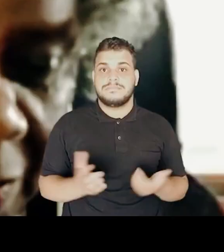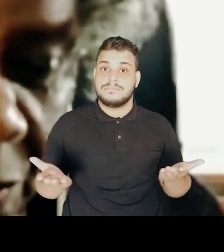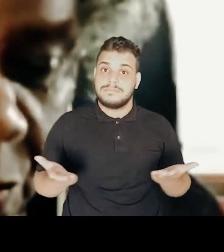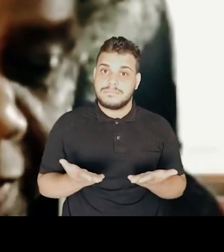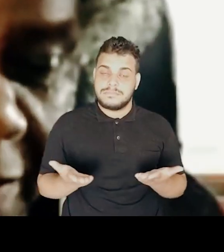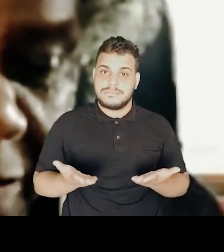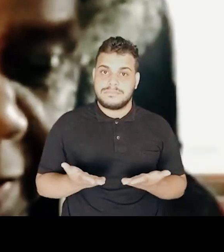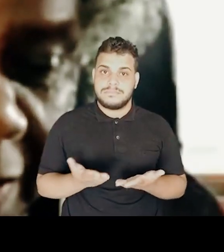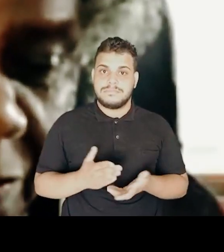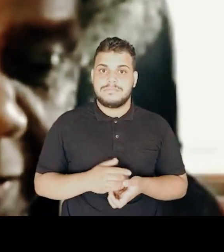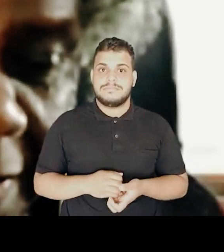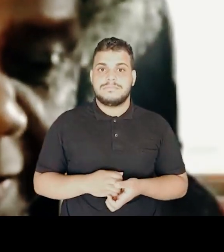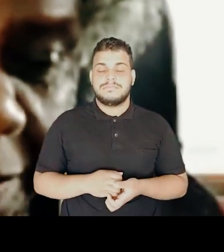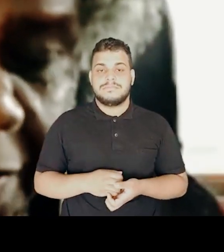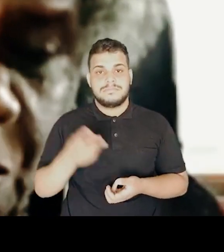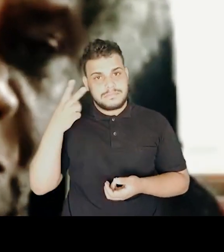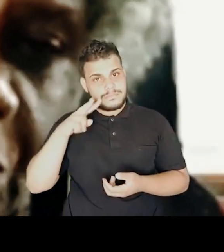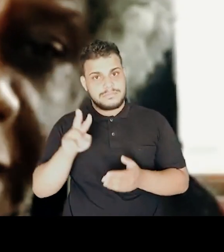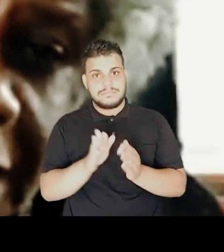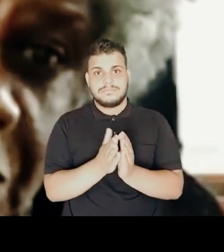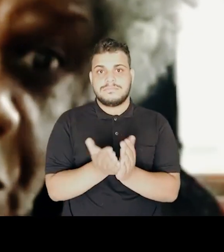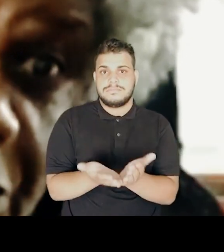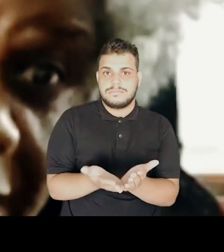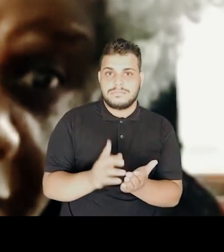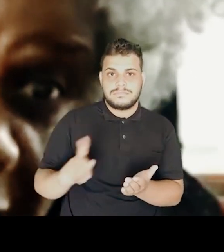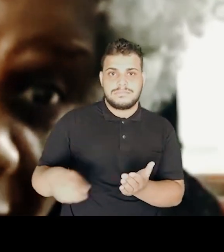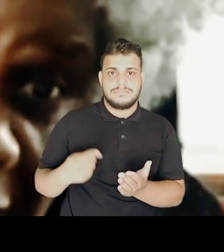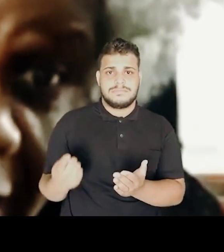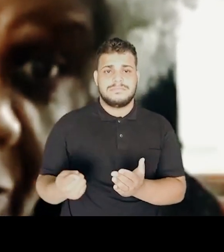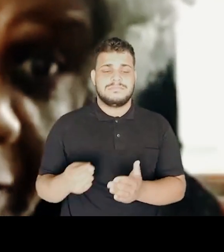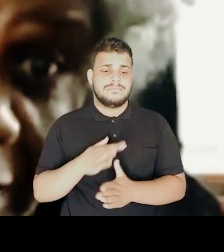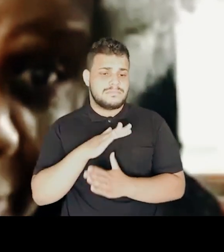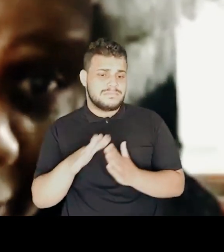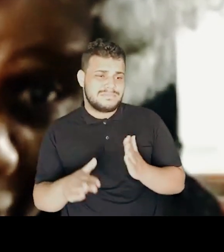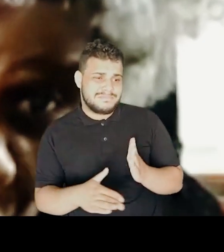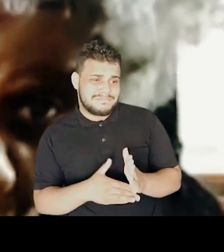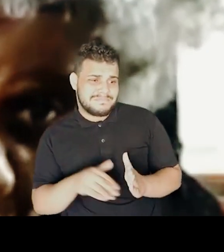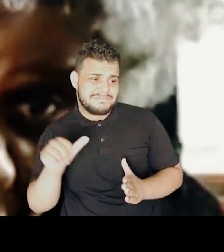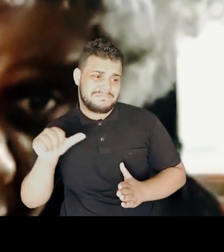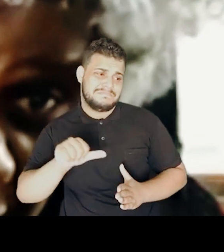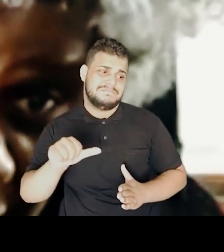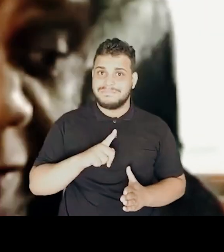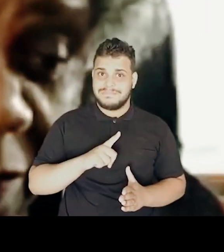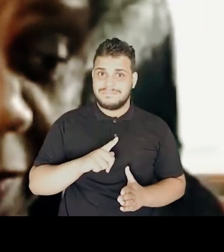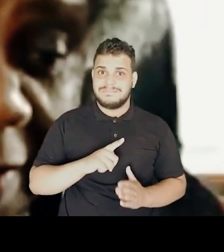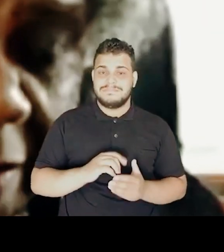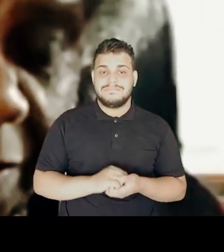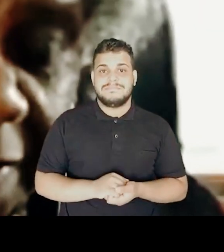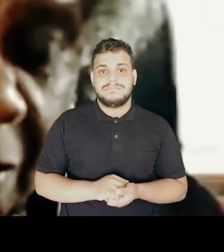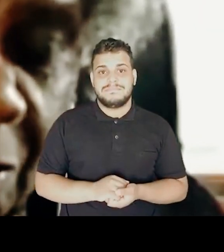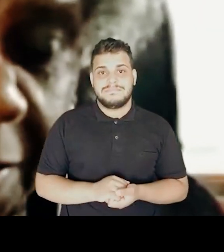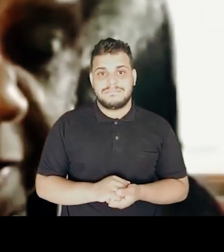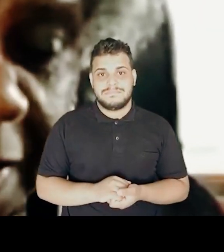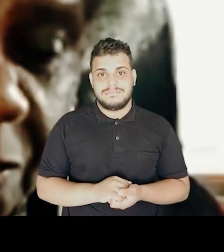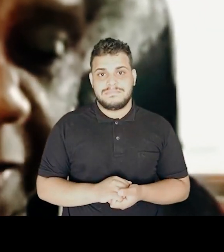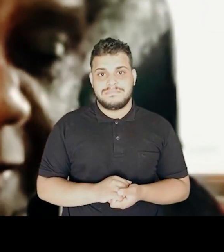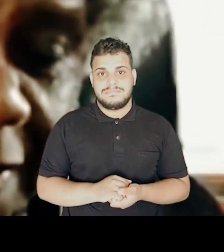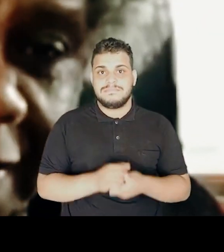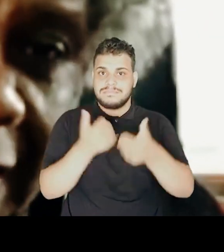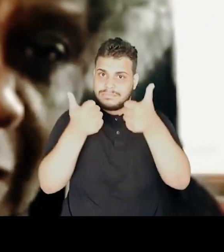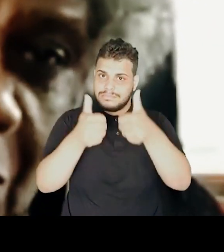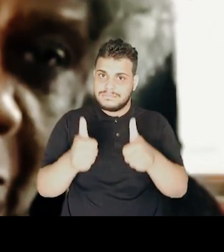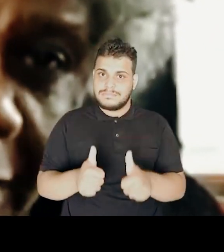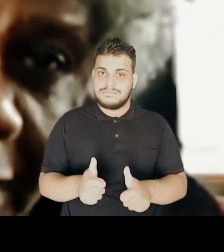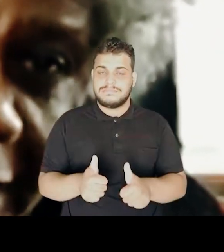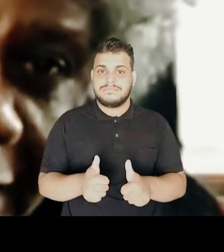Independência? Ver o livro de Carolina, depois de todas as injustiças que Carolina passou, e ver, então, essa obra de